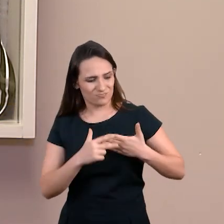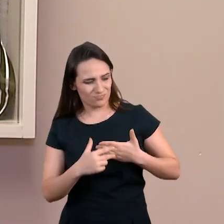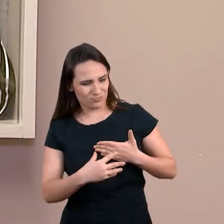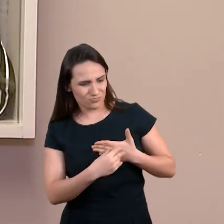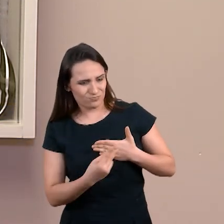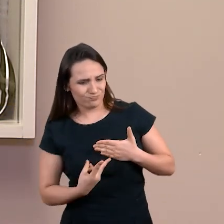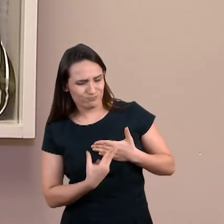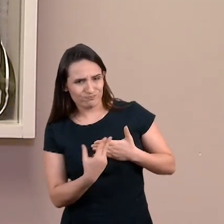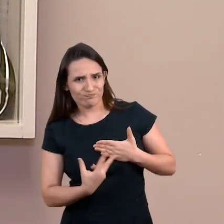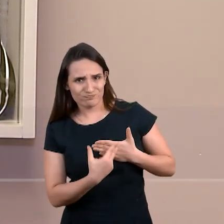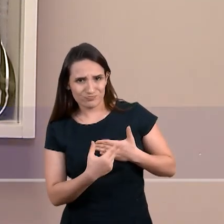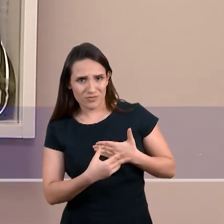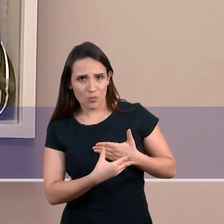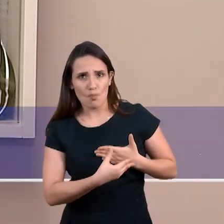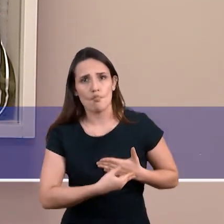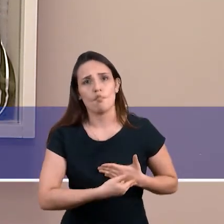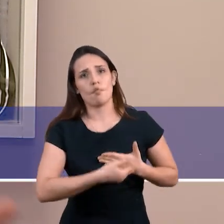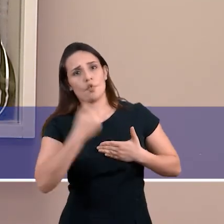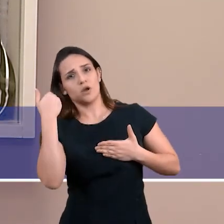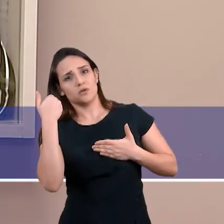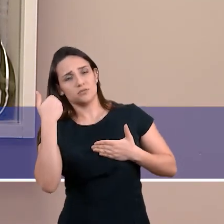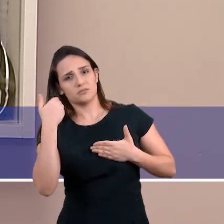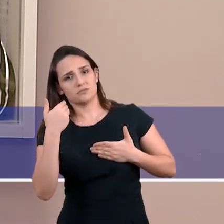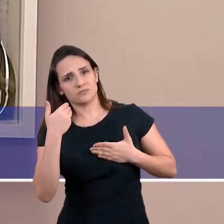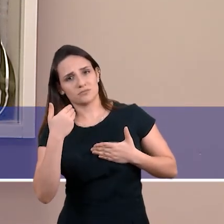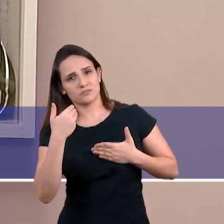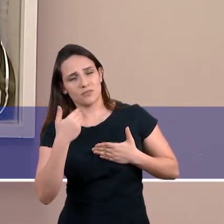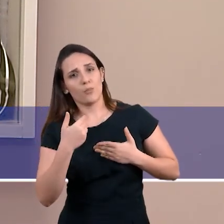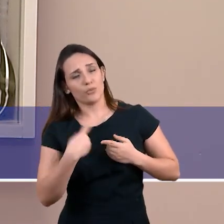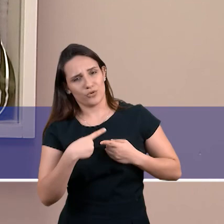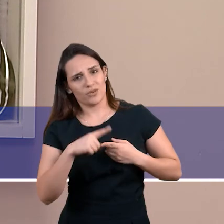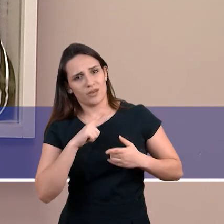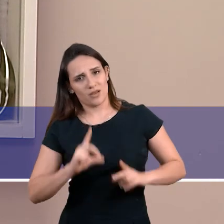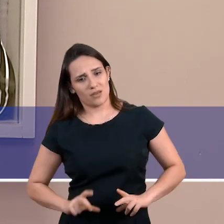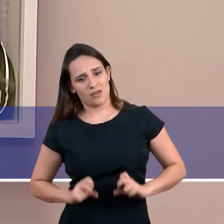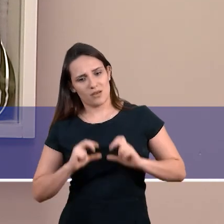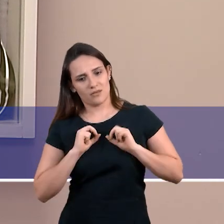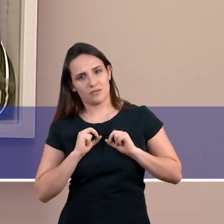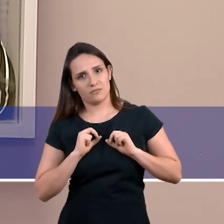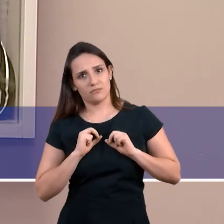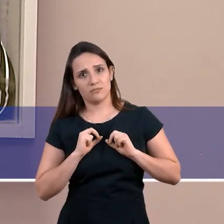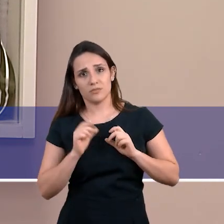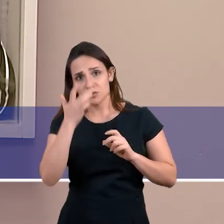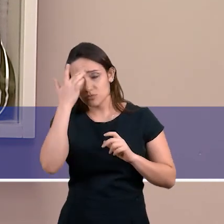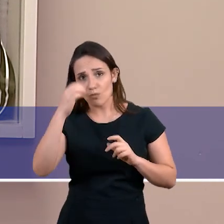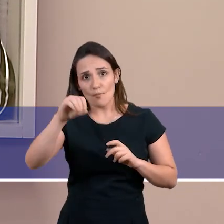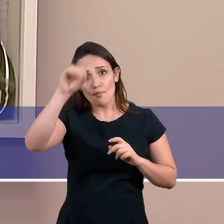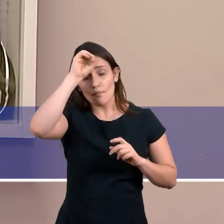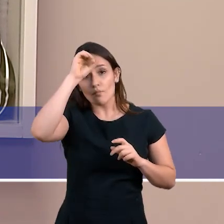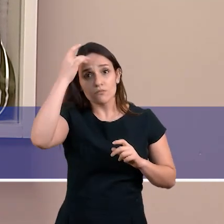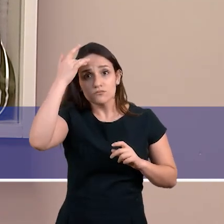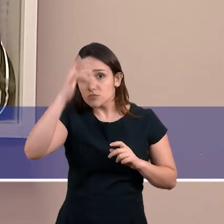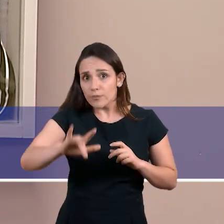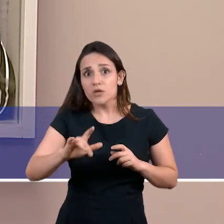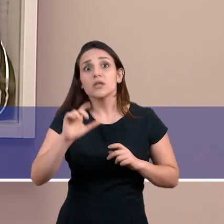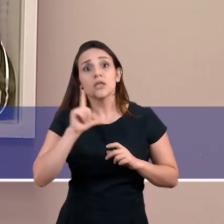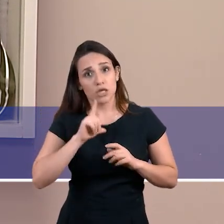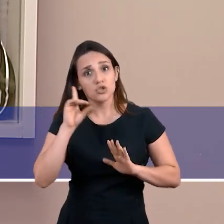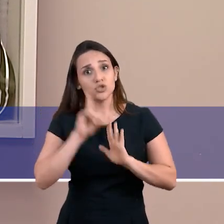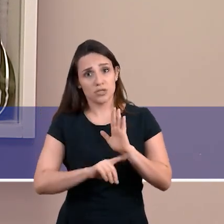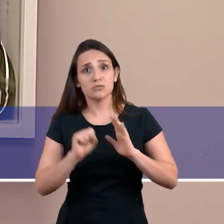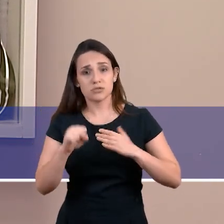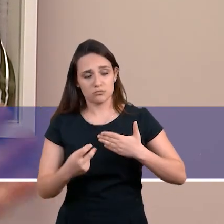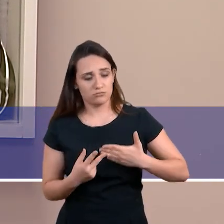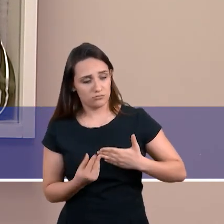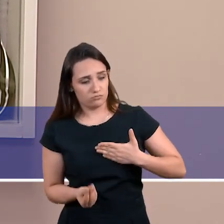mutilação, cirurgia de mastectomia para a retirada da mama, o desconhecimento, a falta de conhecimento de que